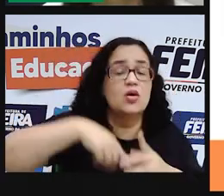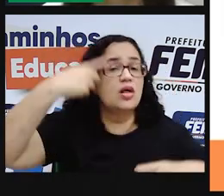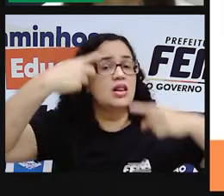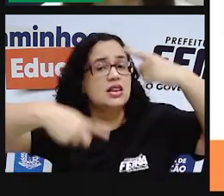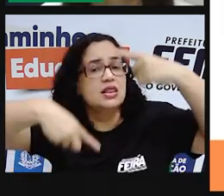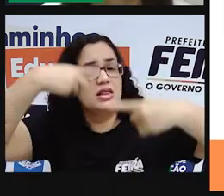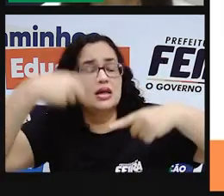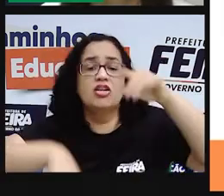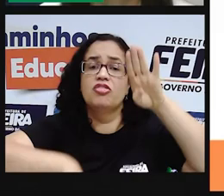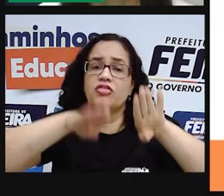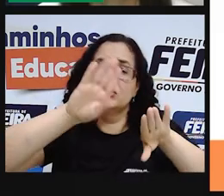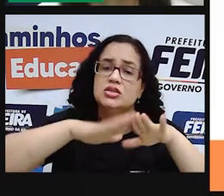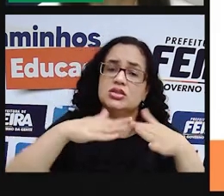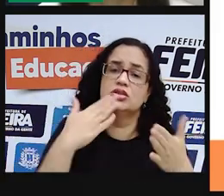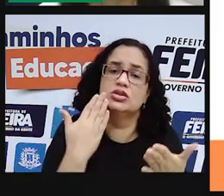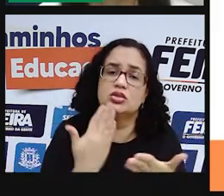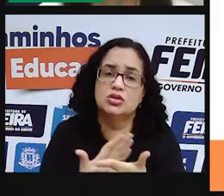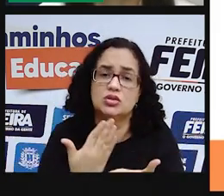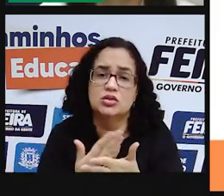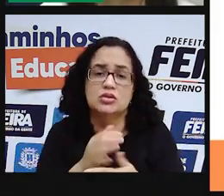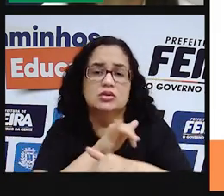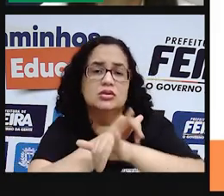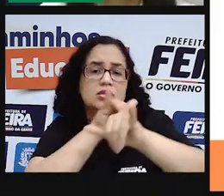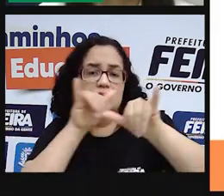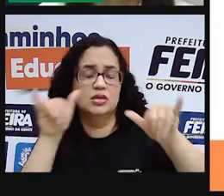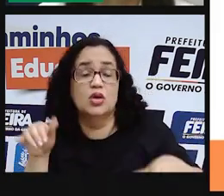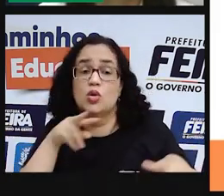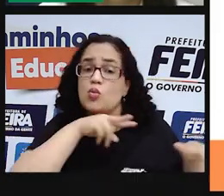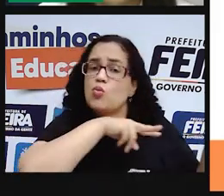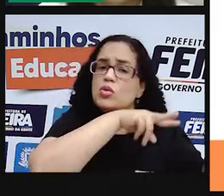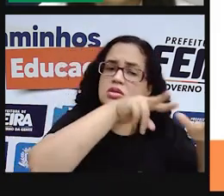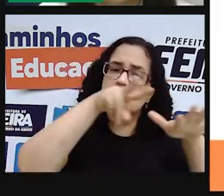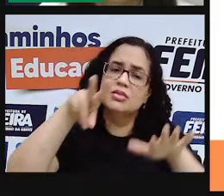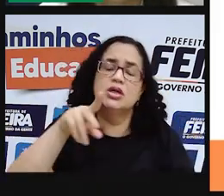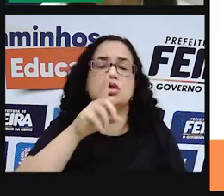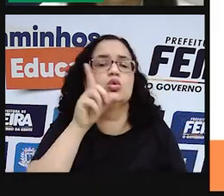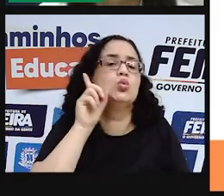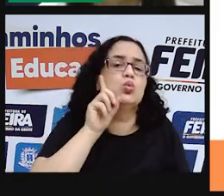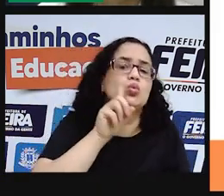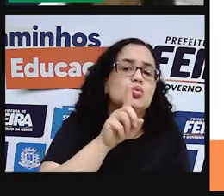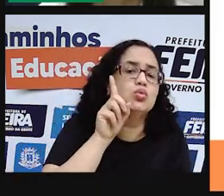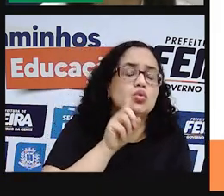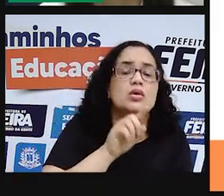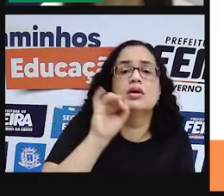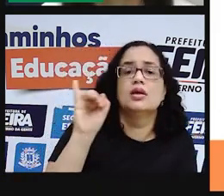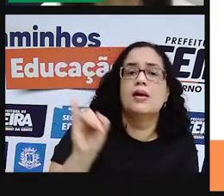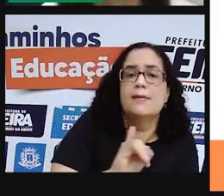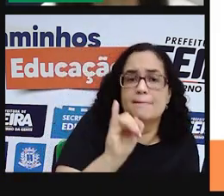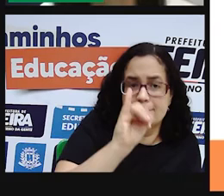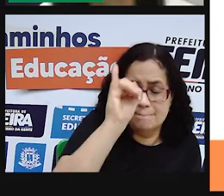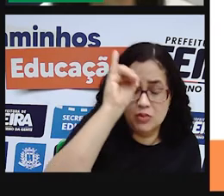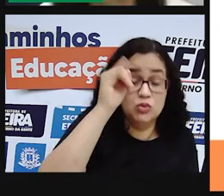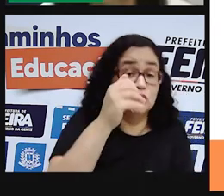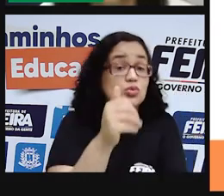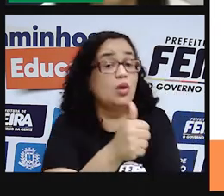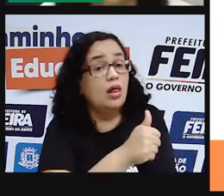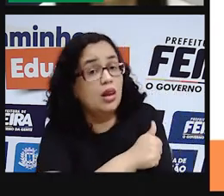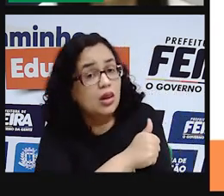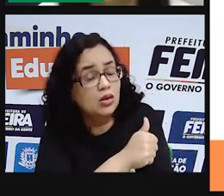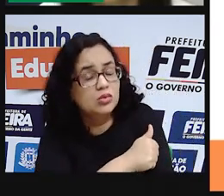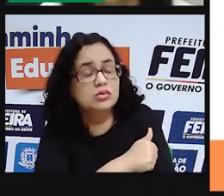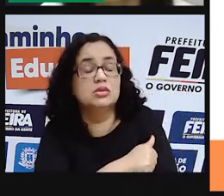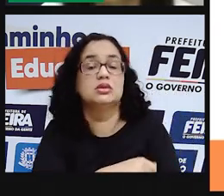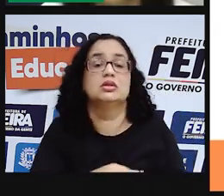Às vezes tem escola que faz programações para uma semana, para um dia, para estar abordando e discutindo com os alunos sobre esse